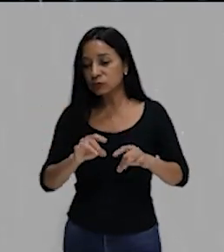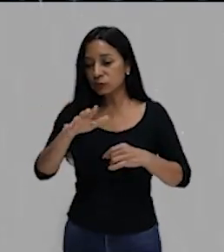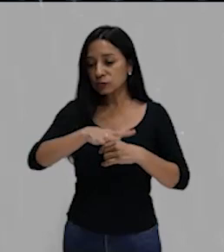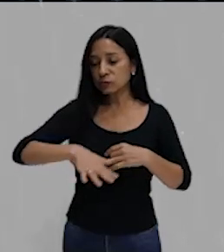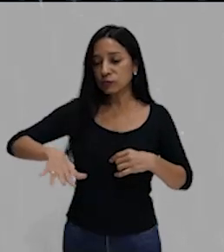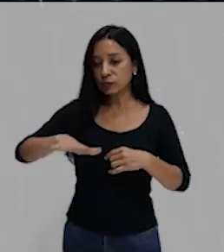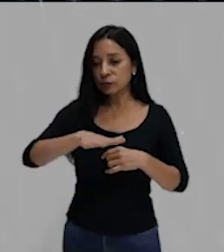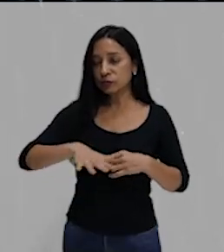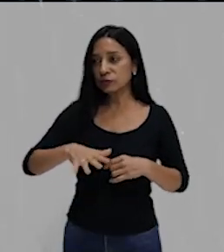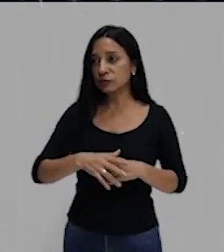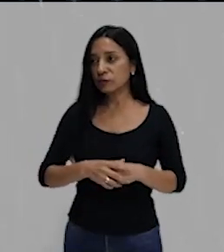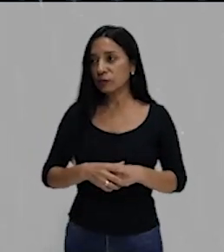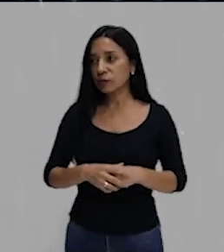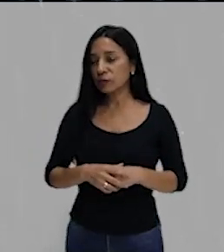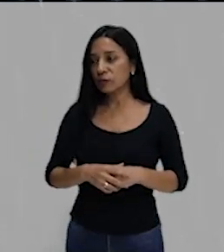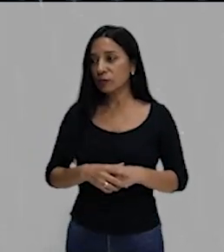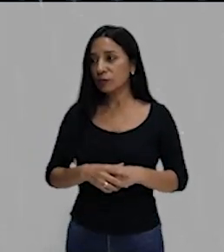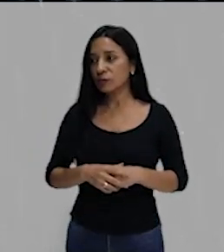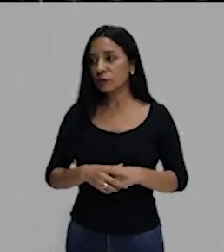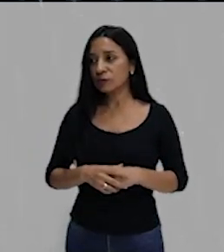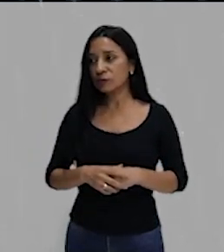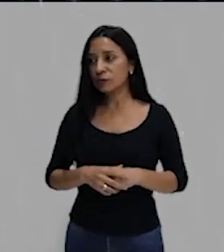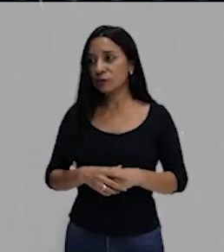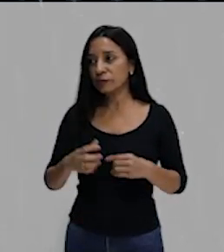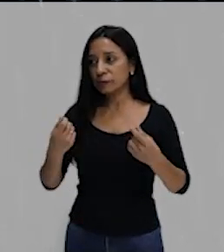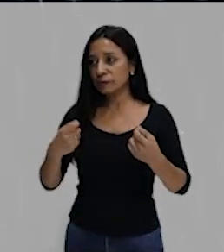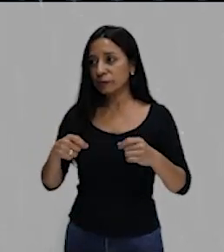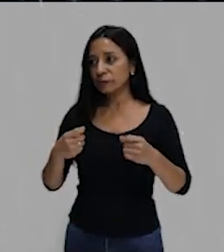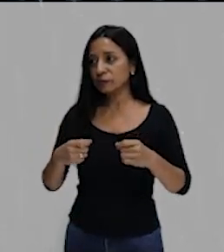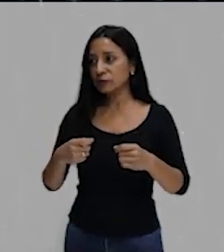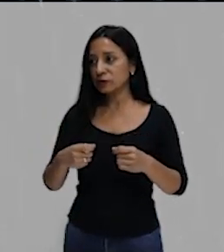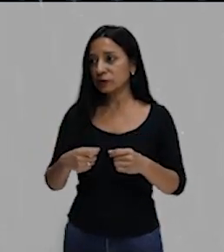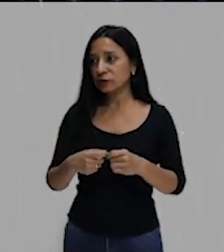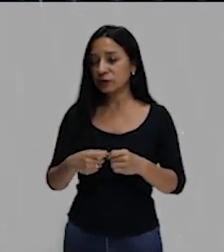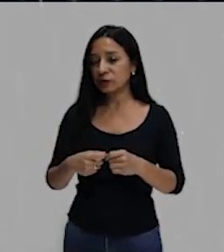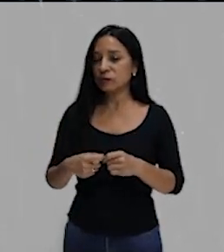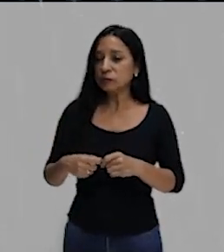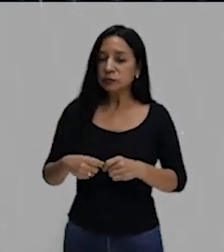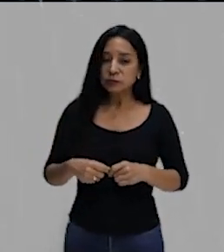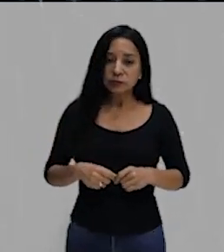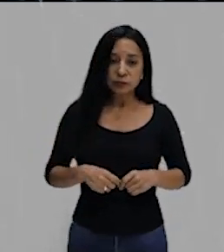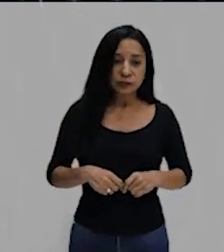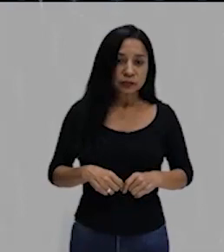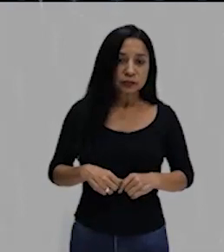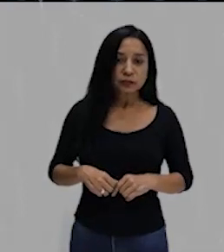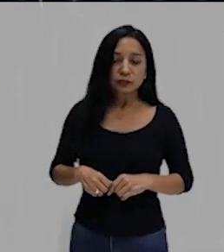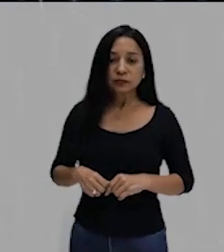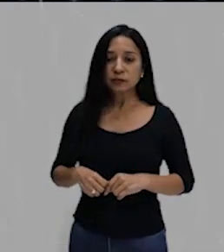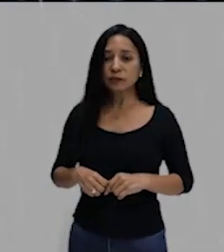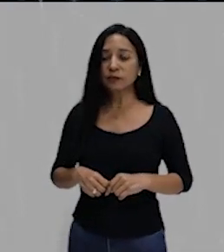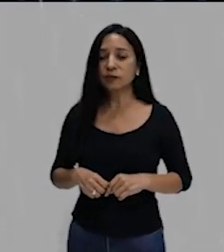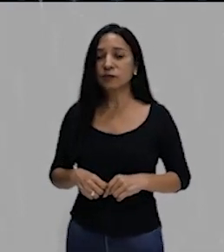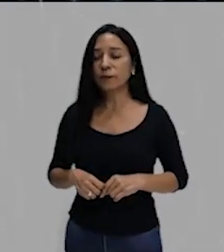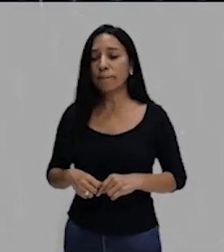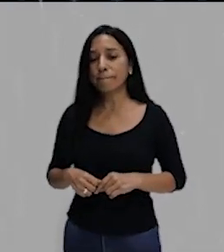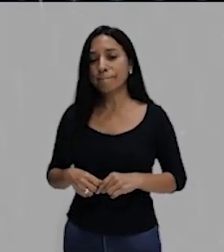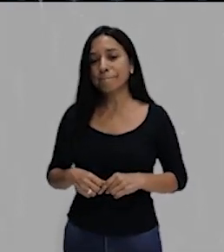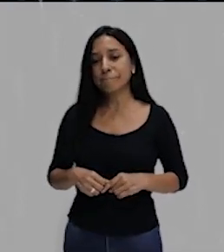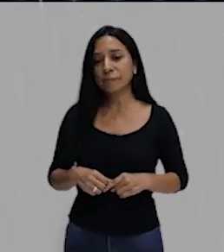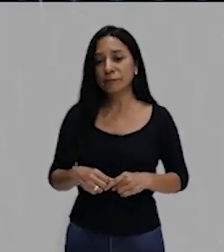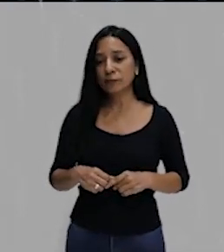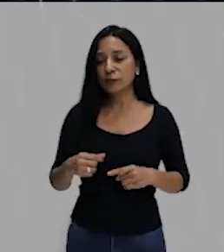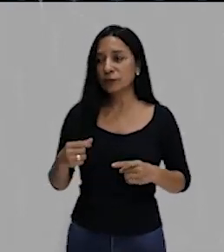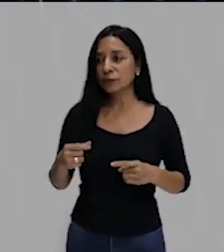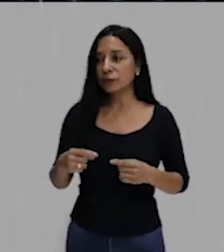Então, precisamos permitir que as comunidades cuidem do seu próprio ambiente. Próximos princípios aqui, ó, nós vamos